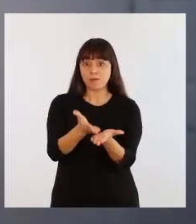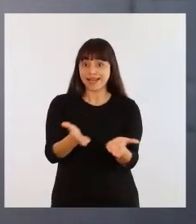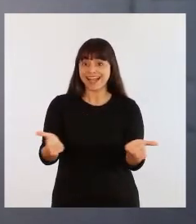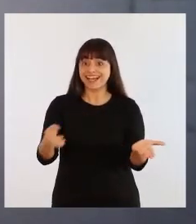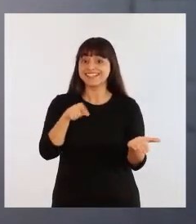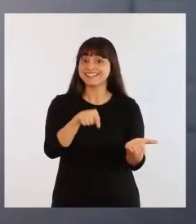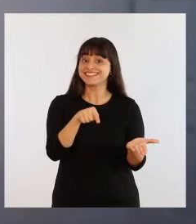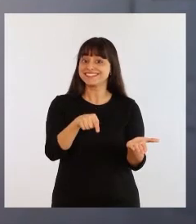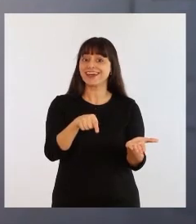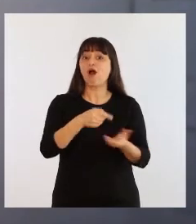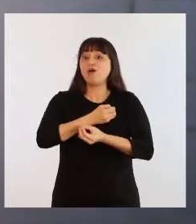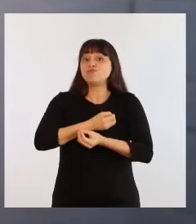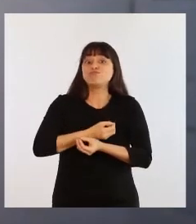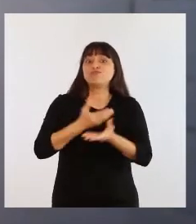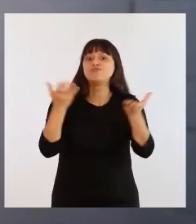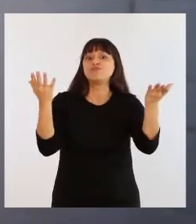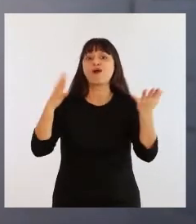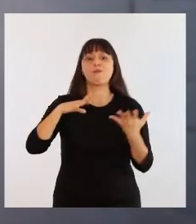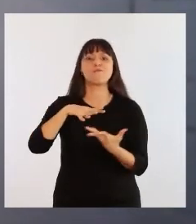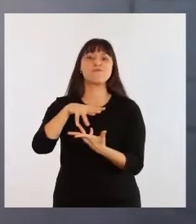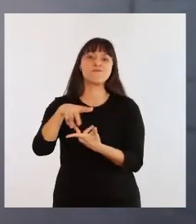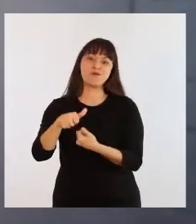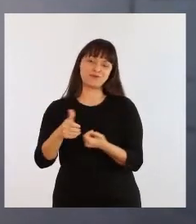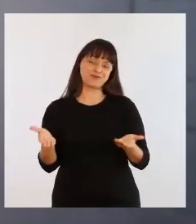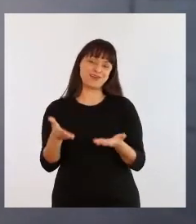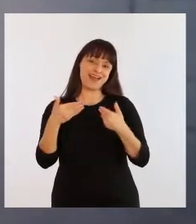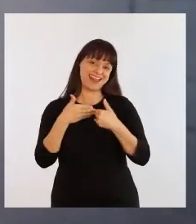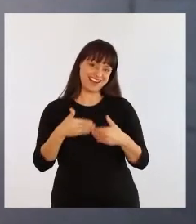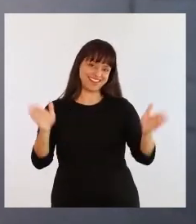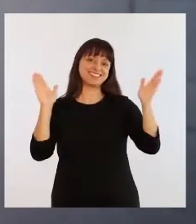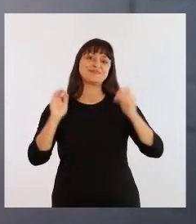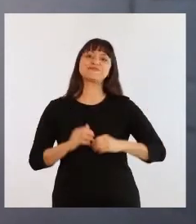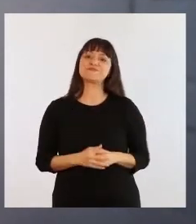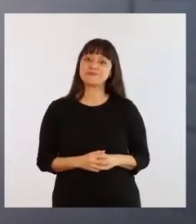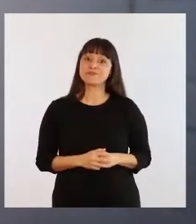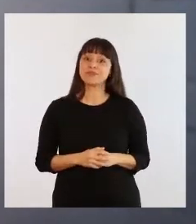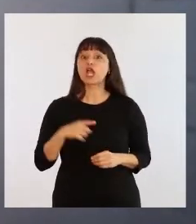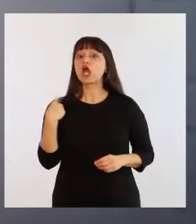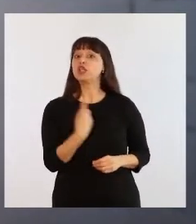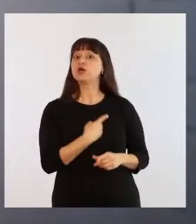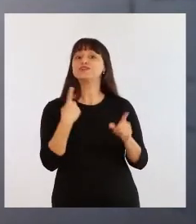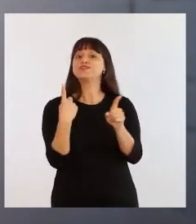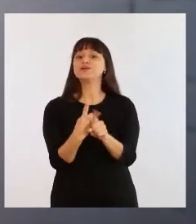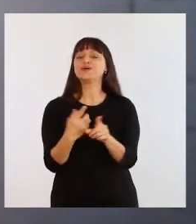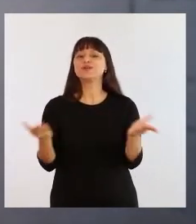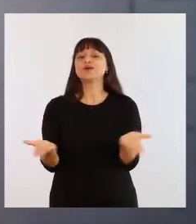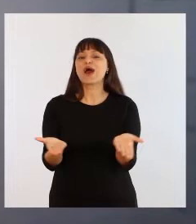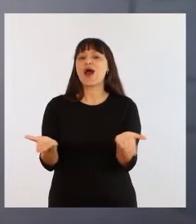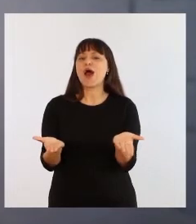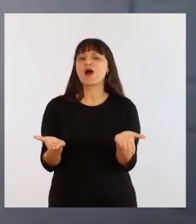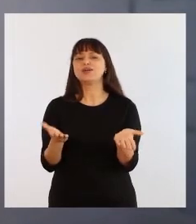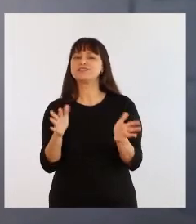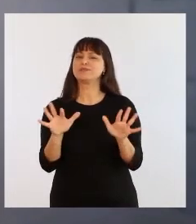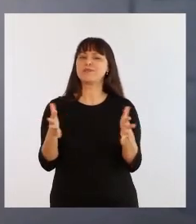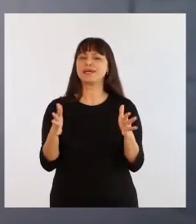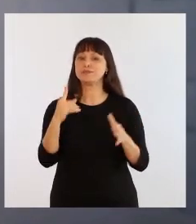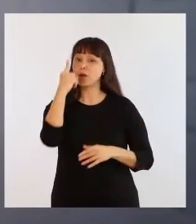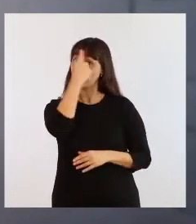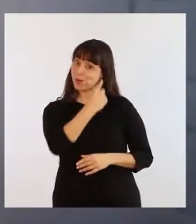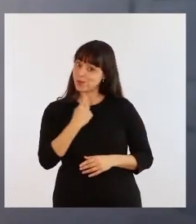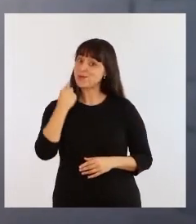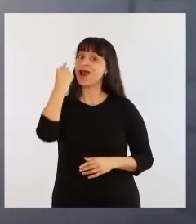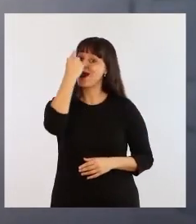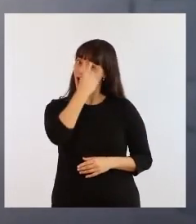hoje possa ganhar o mundo aqui nesse lançamento. Esse nosso encontro de hoje vai ter mais ou menos uma hora